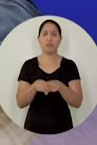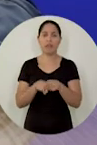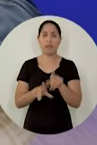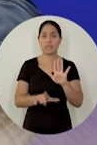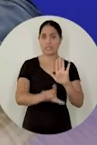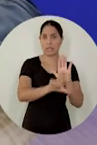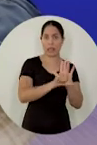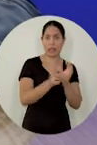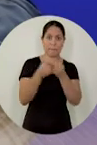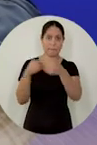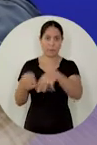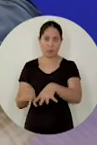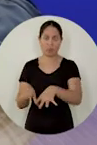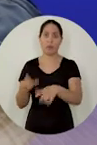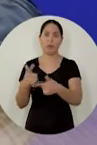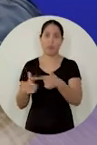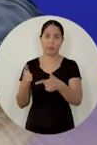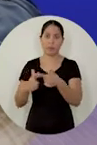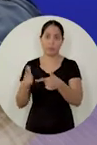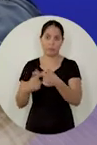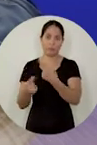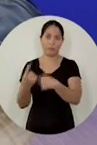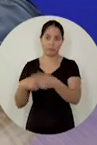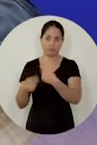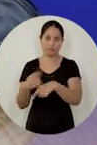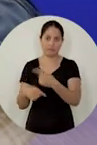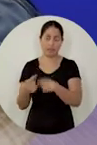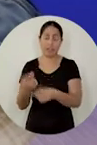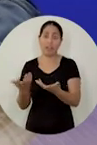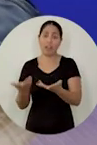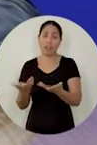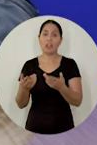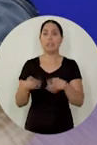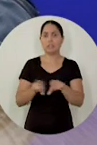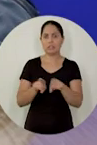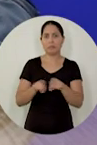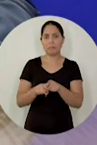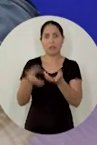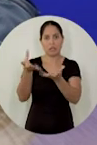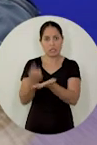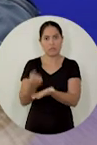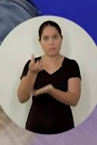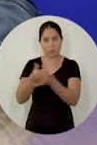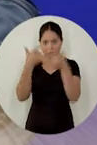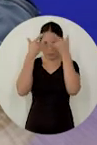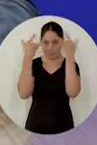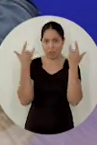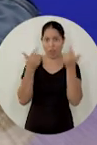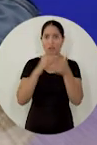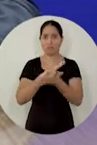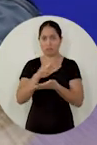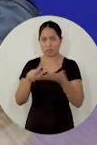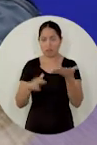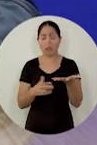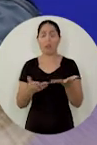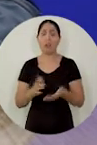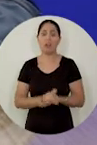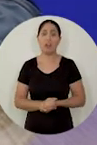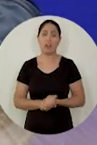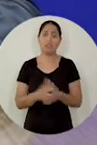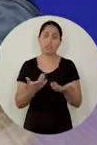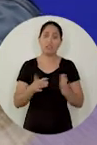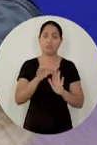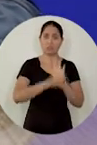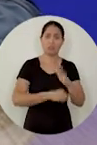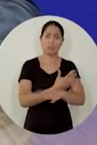norma prejudica a economia e a aquisição de capital, o direito ambiental é posto em segundo plano e